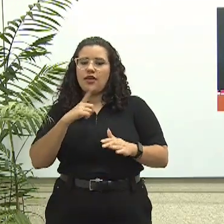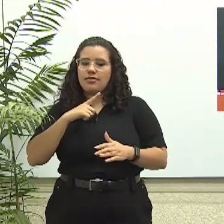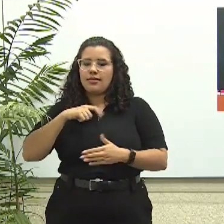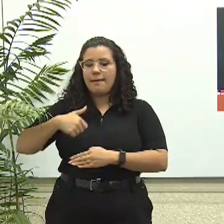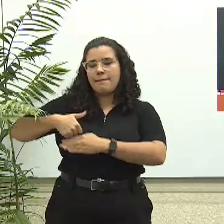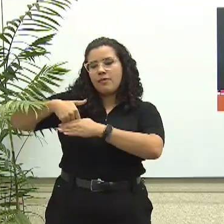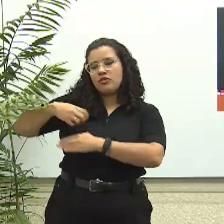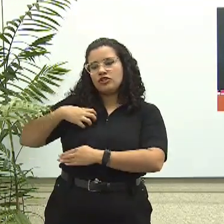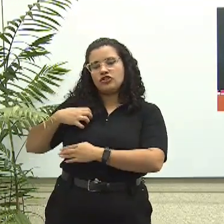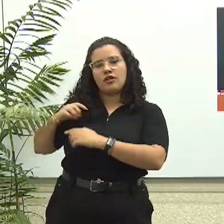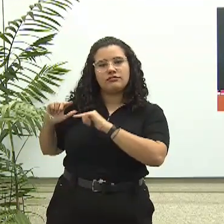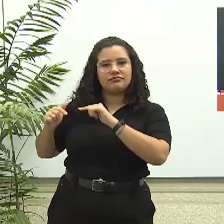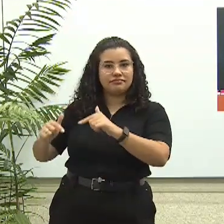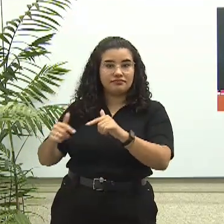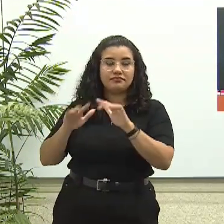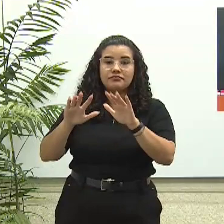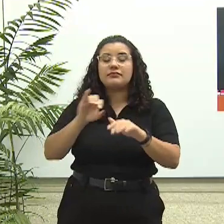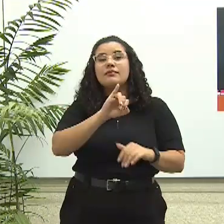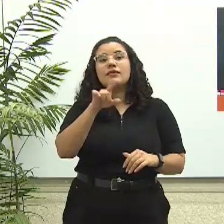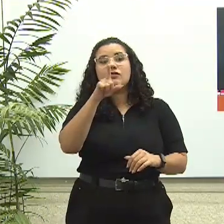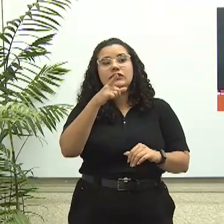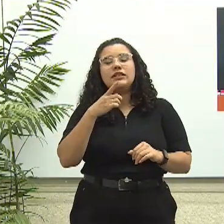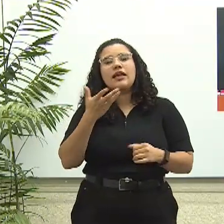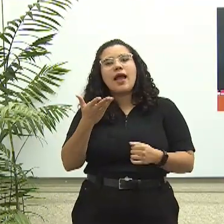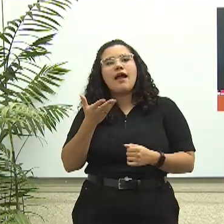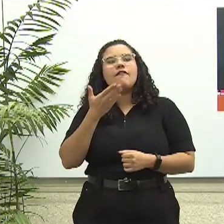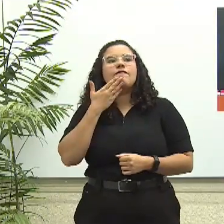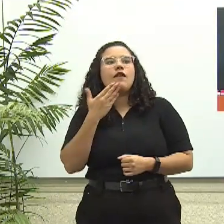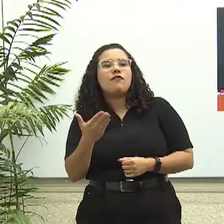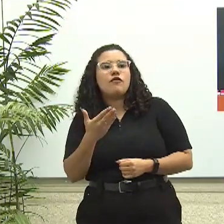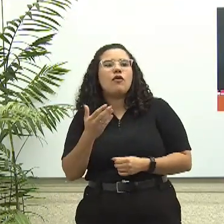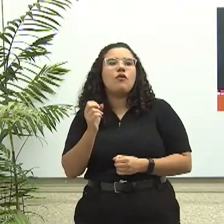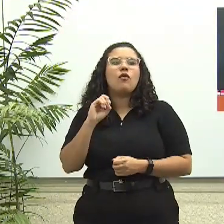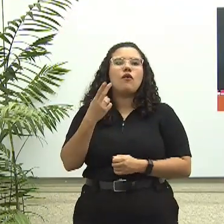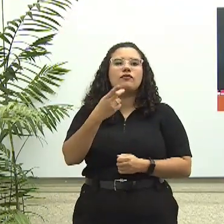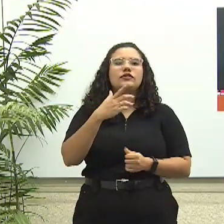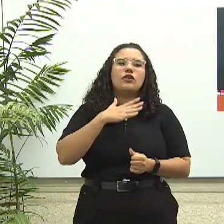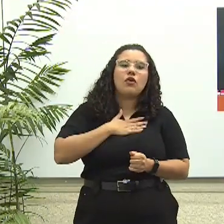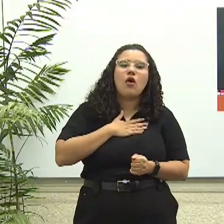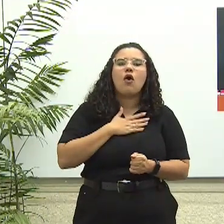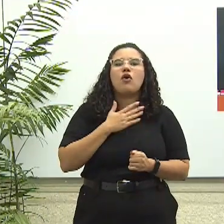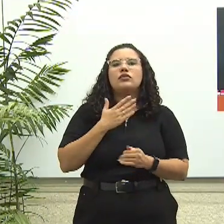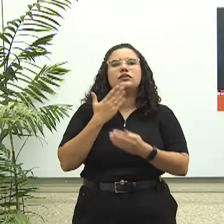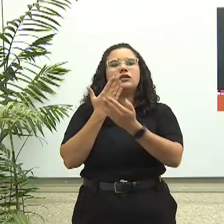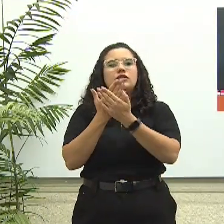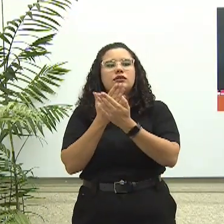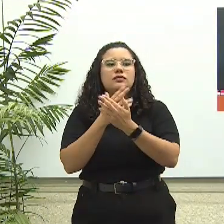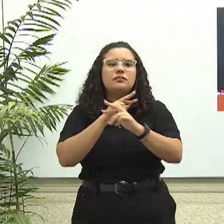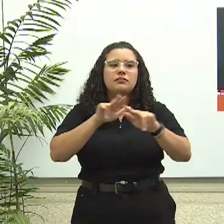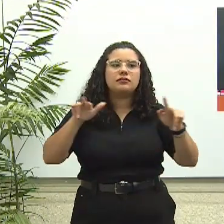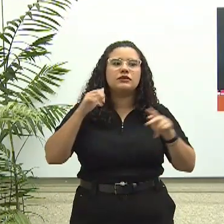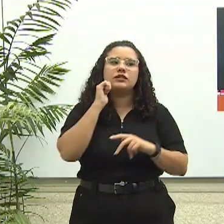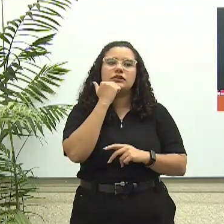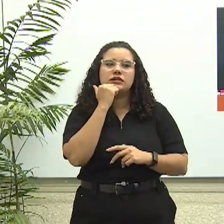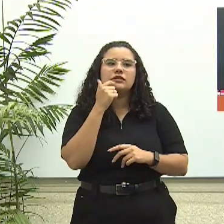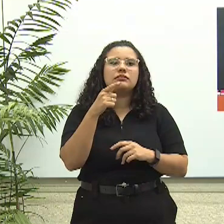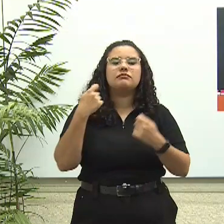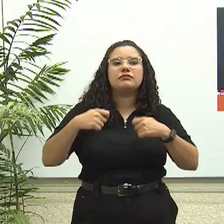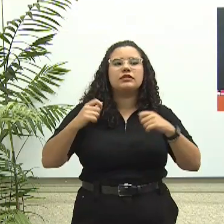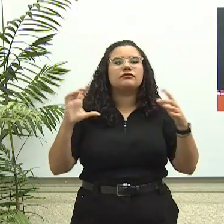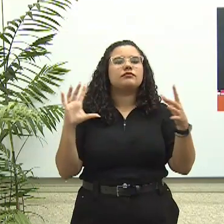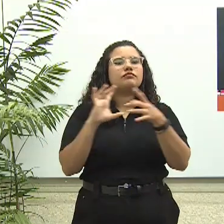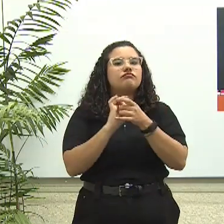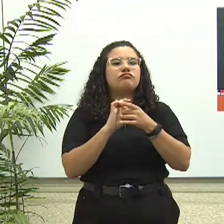aquele estilo se você vai a favor você gosta de ficção científica você tem que ser alienado